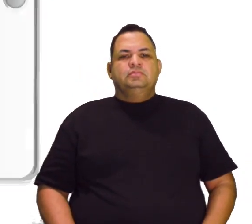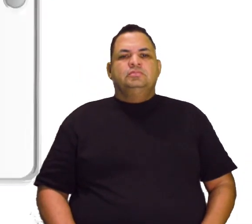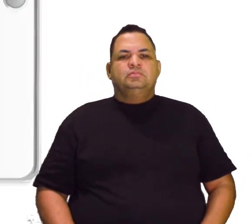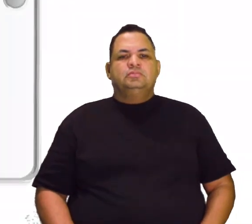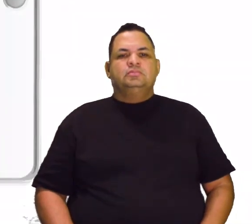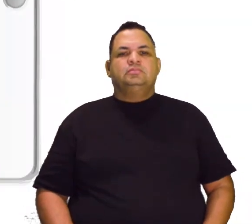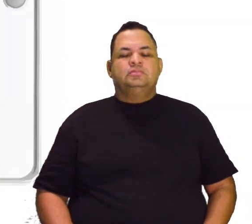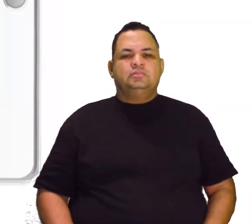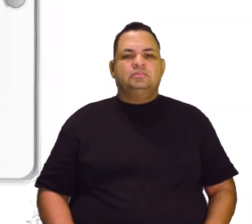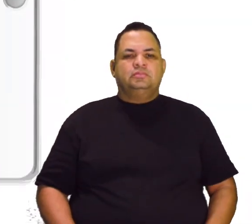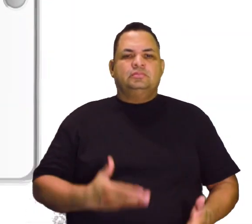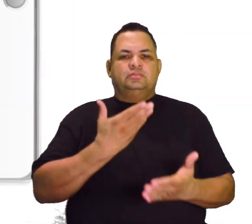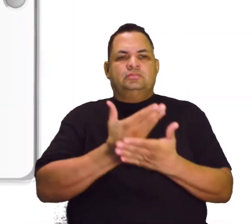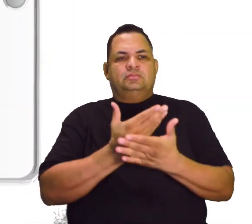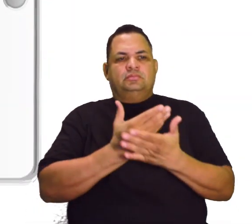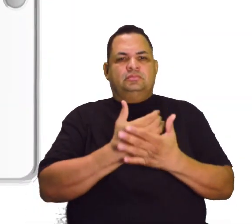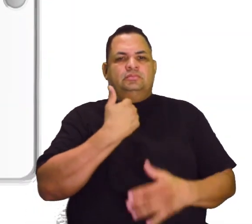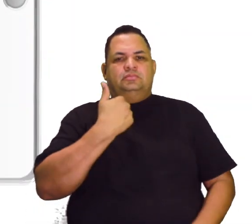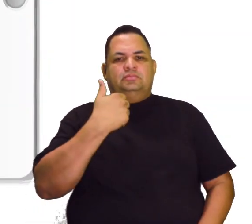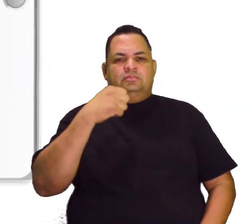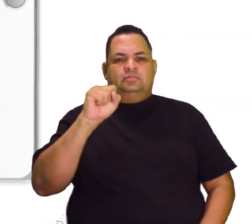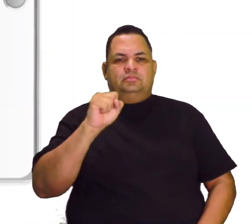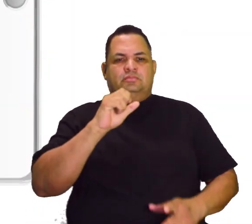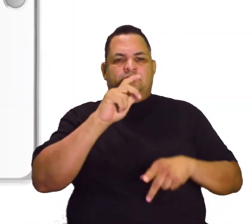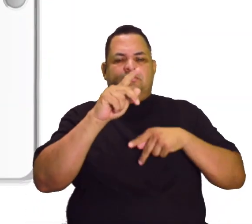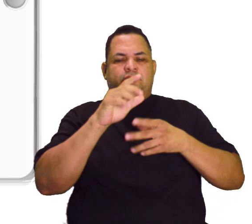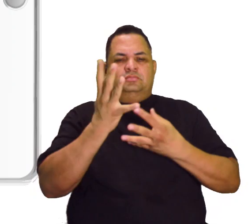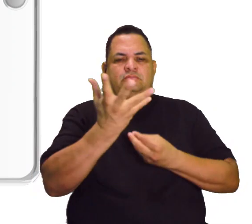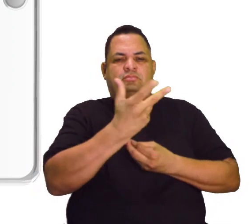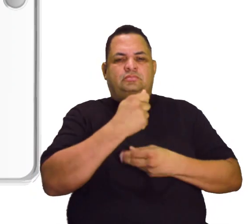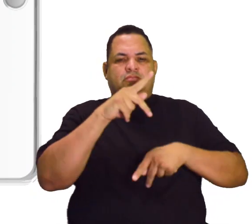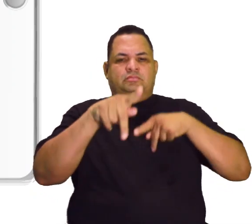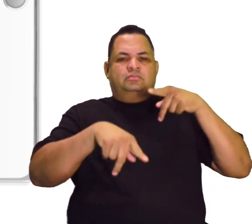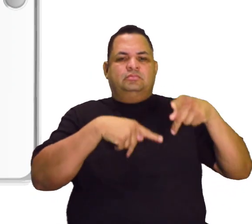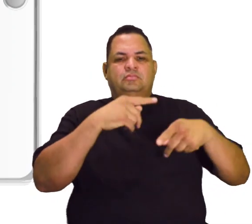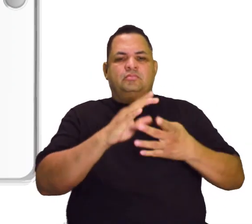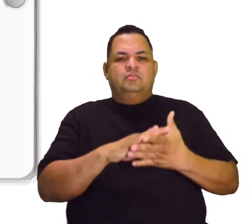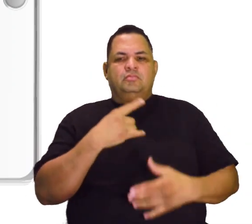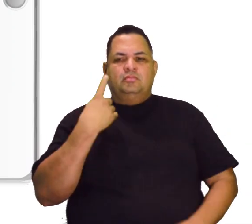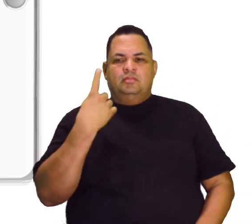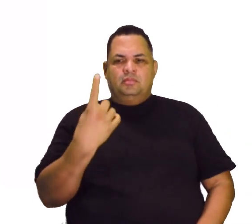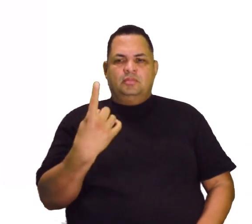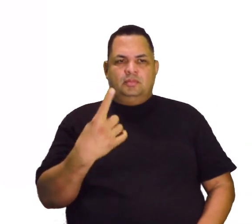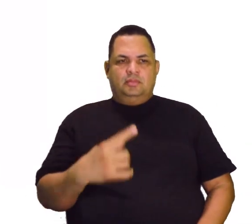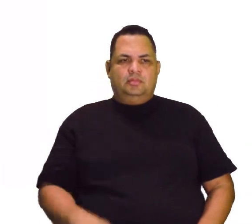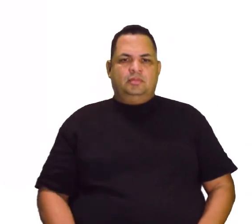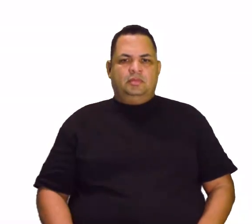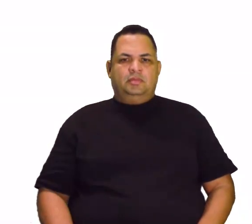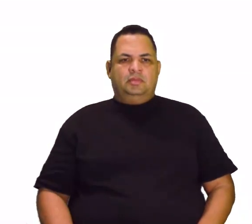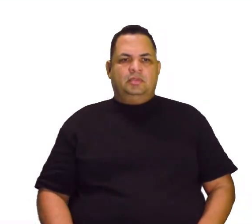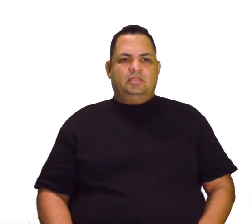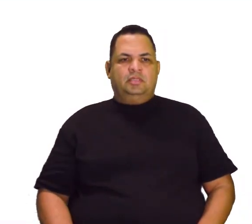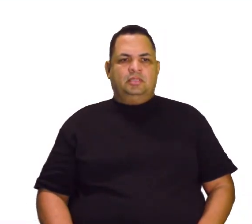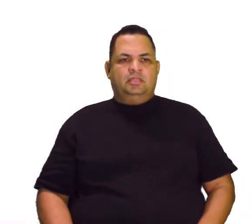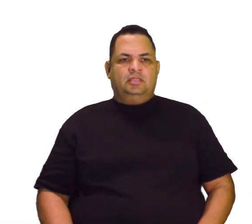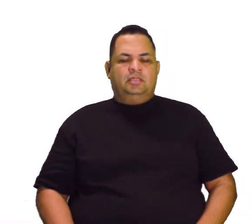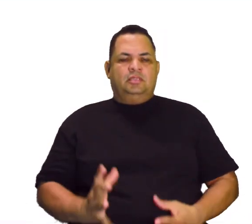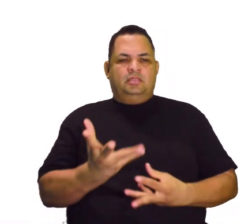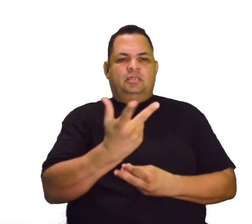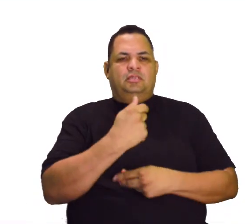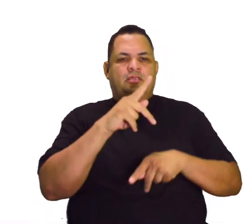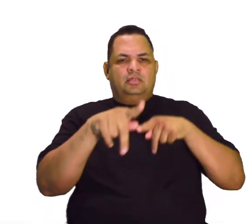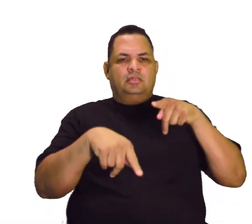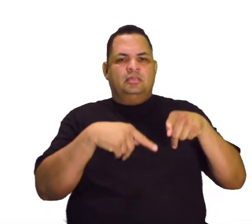para o próximo tema, aula 18, arte popular, parte 1. Então, a arte popular